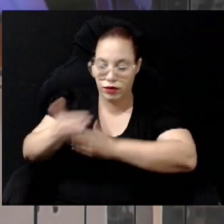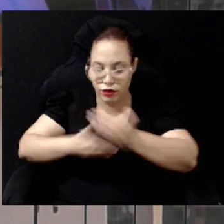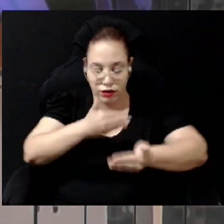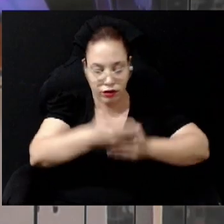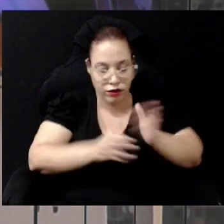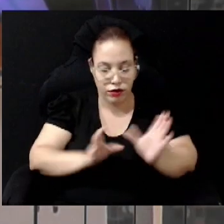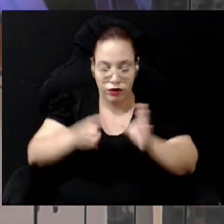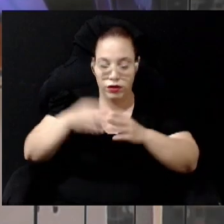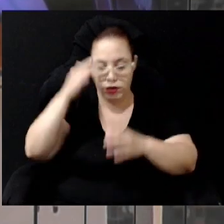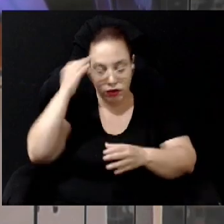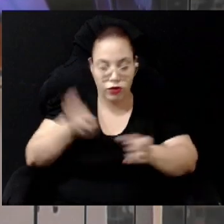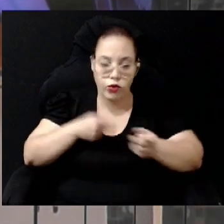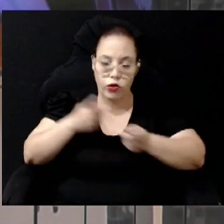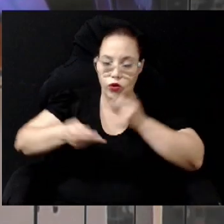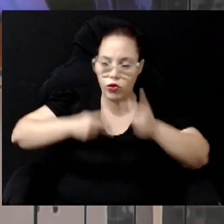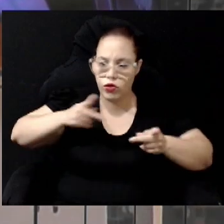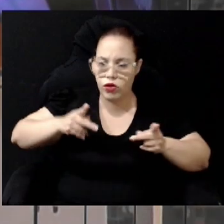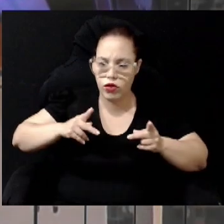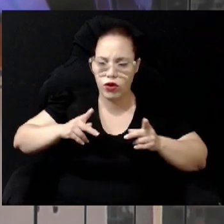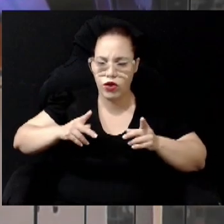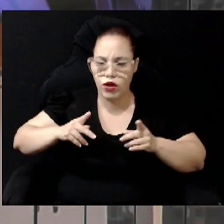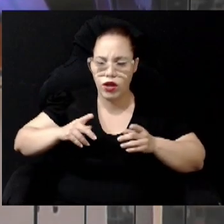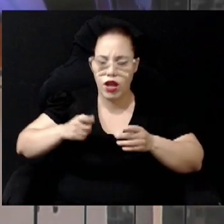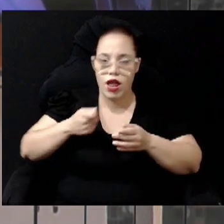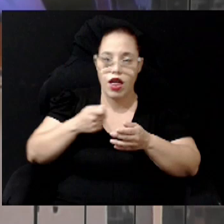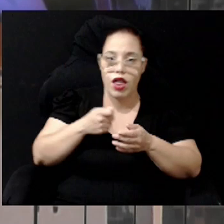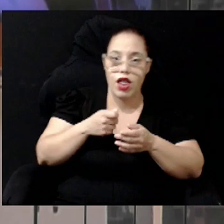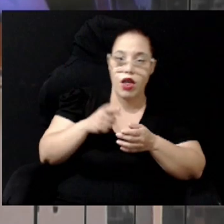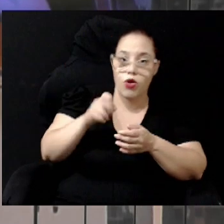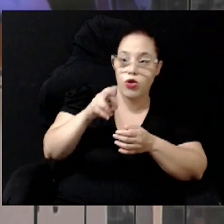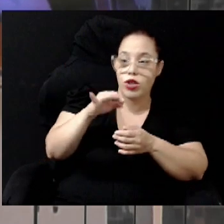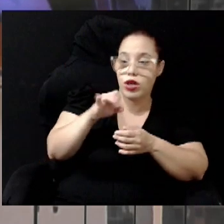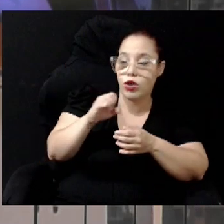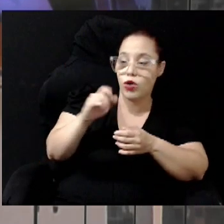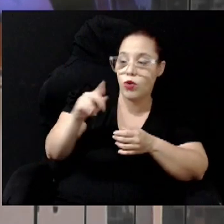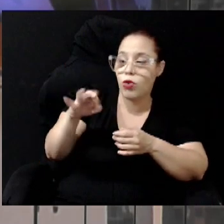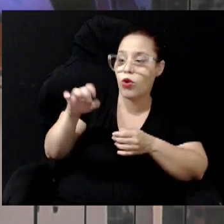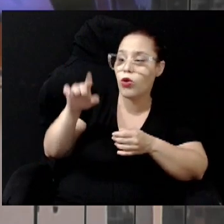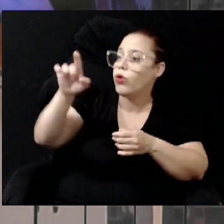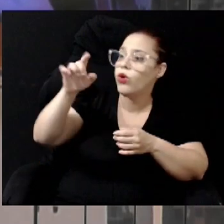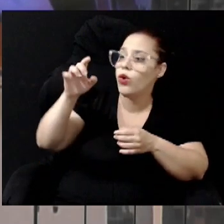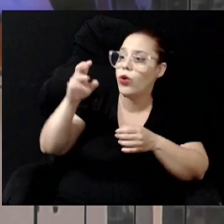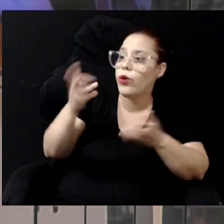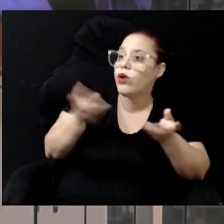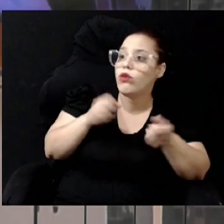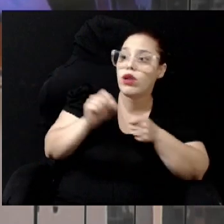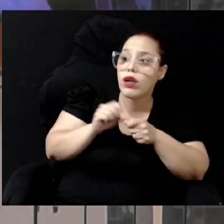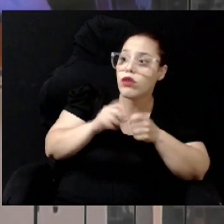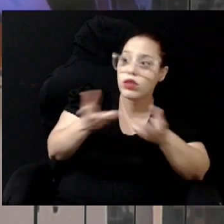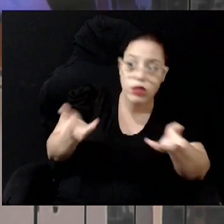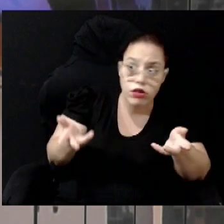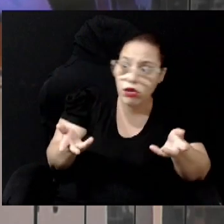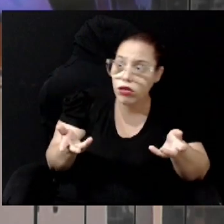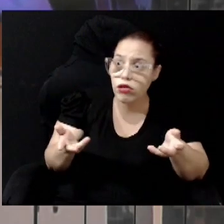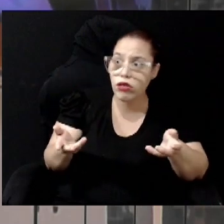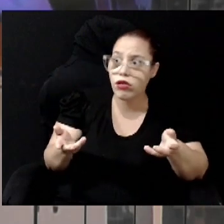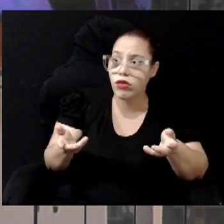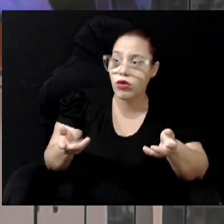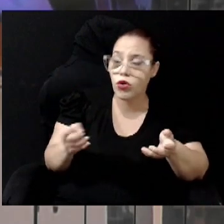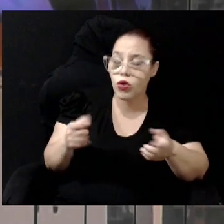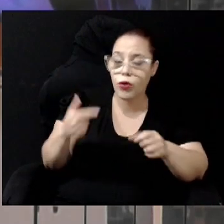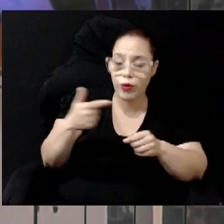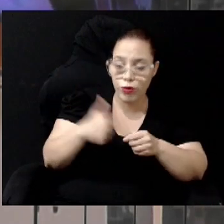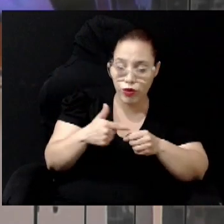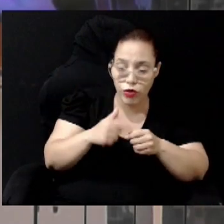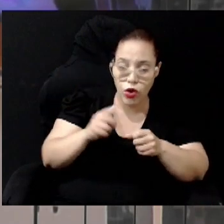que às vezes está secando o gelo no Polo Norte, a gente vai ter que fazer alguma coisa, né? E talvez esse seja o combustível para a gente pegar